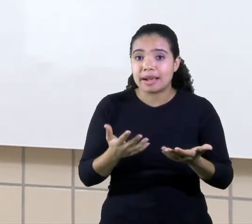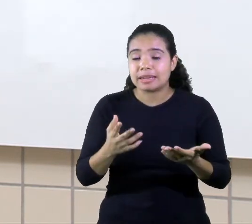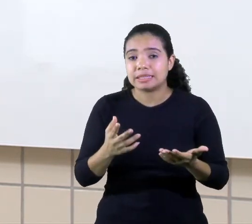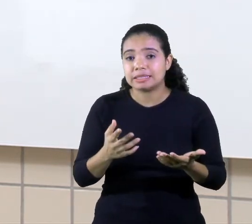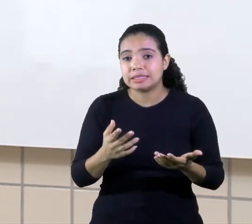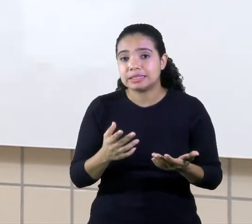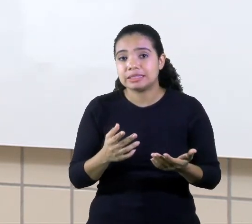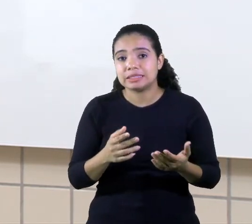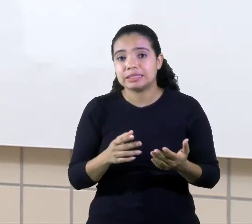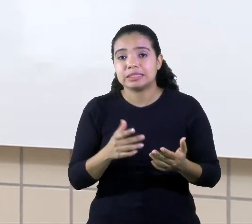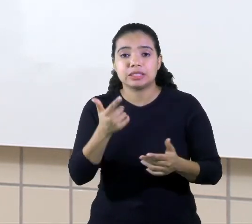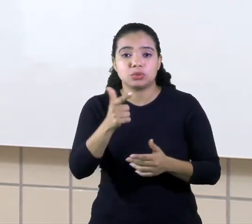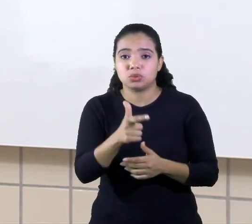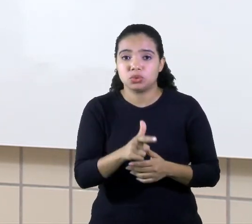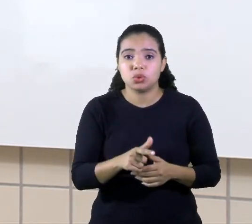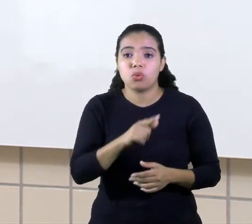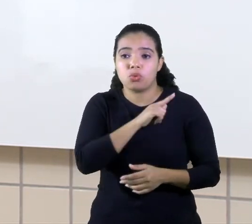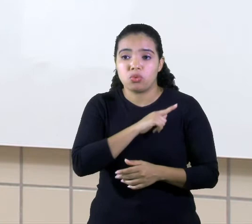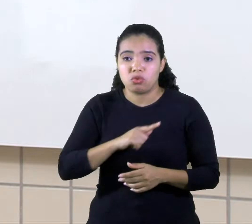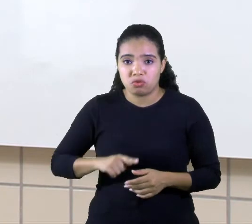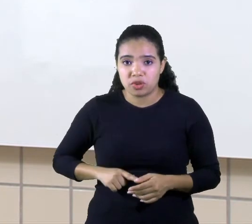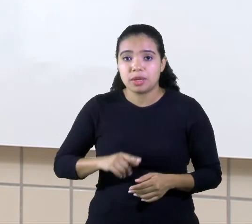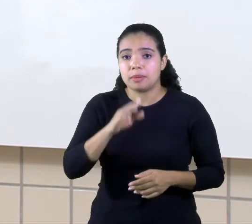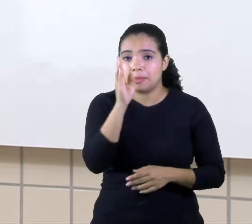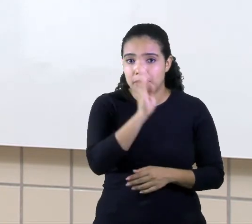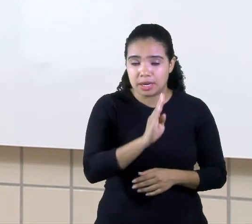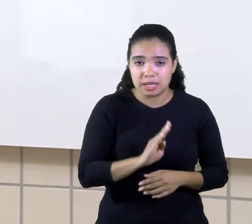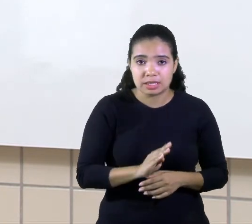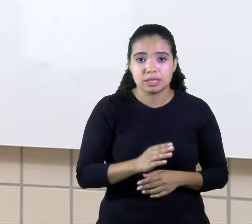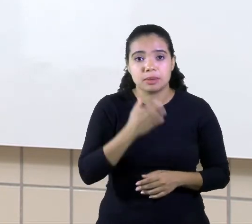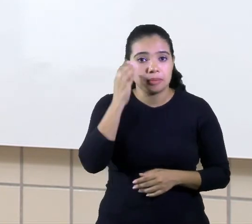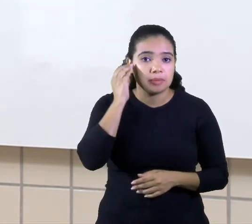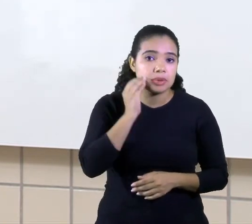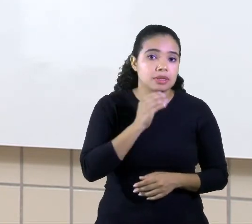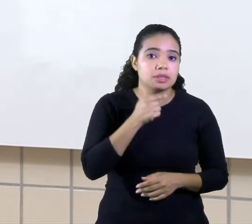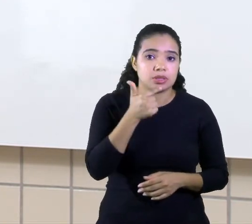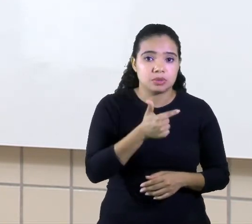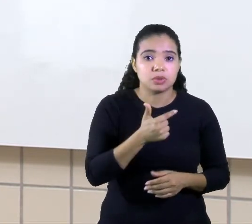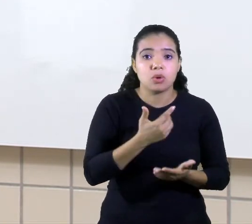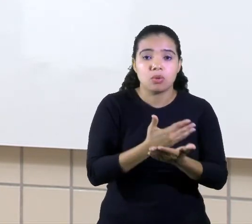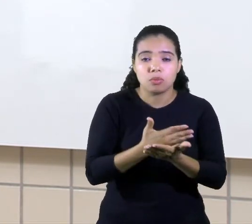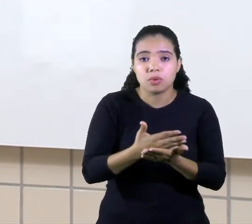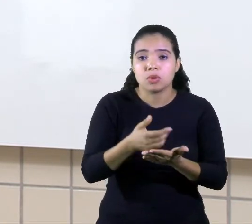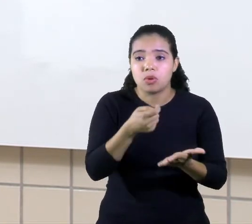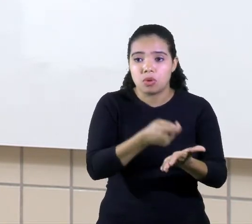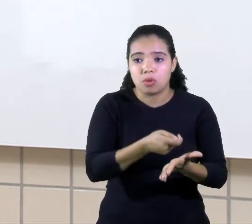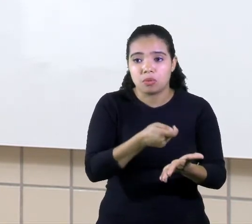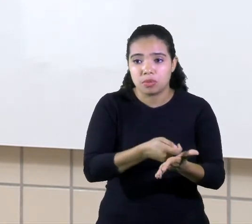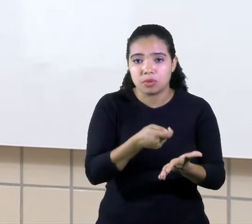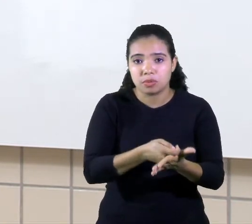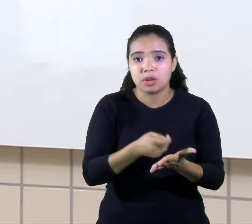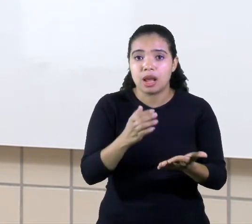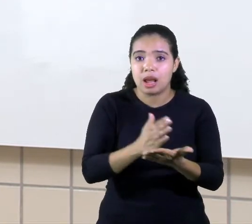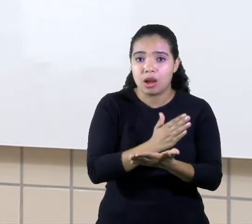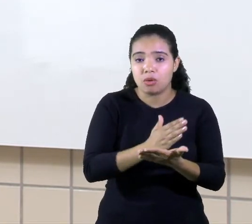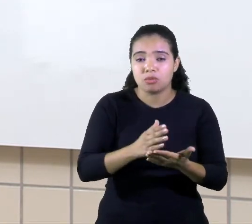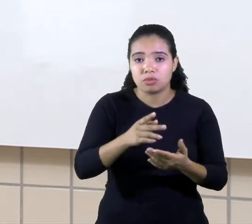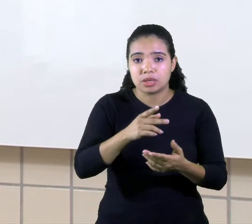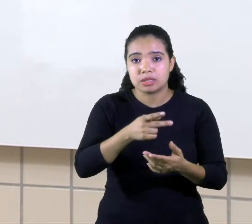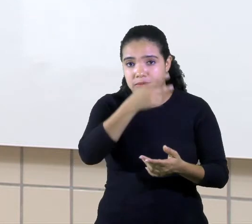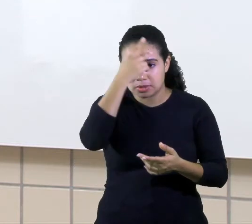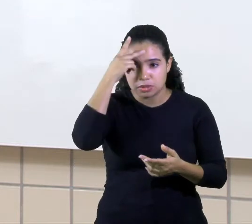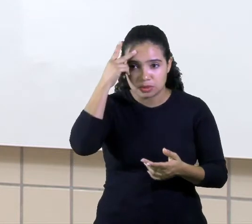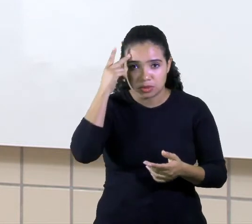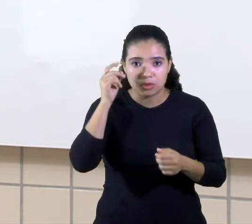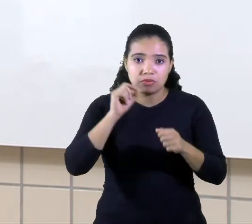estava mais em jogo, o governo brasileiro de Dom Pedro II começou a obrigar algumas pessoas a